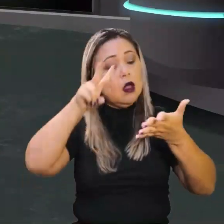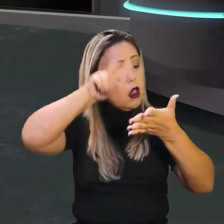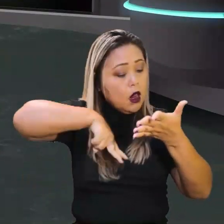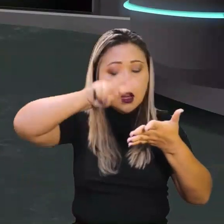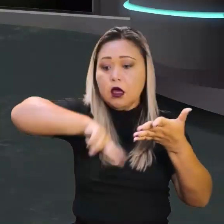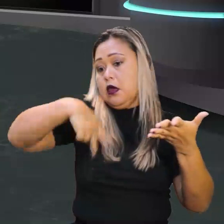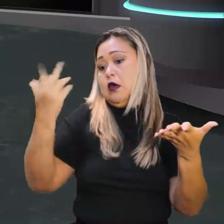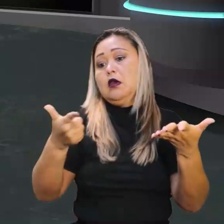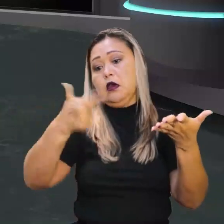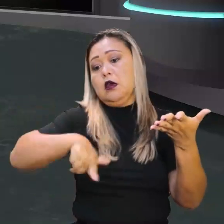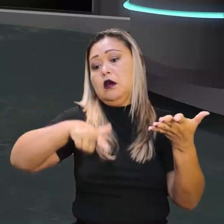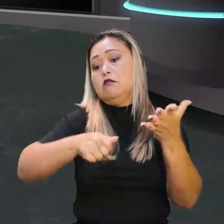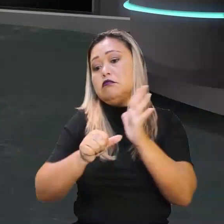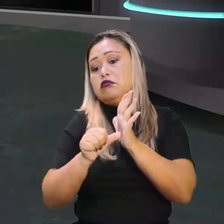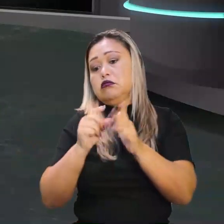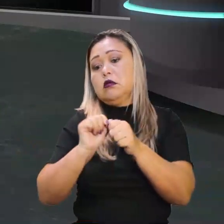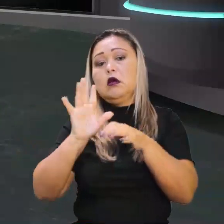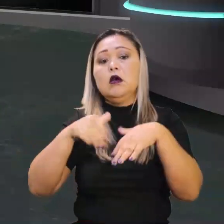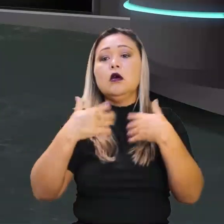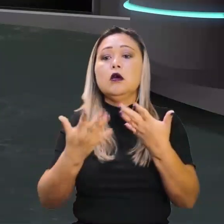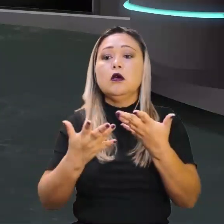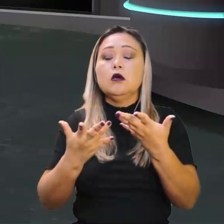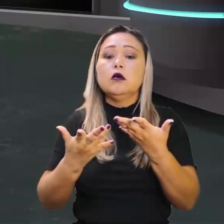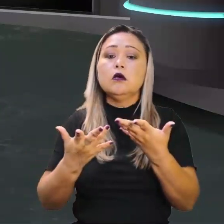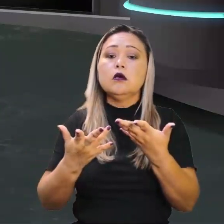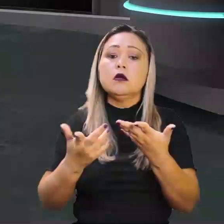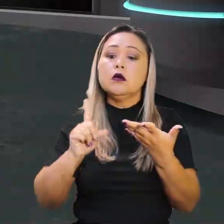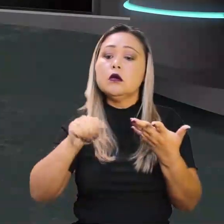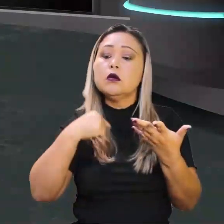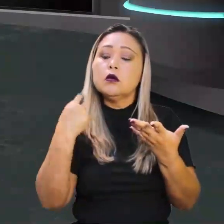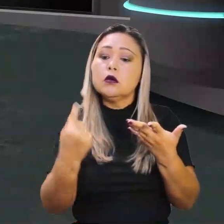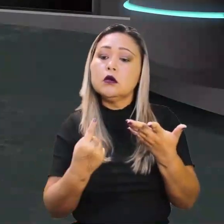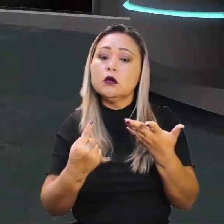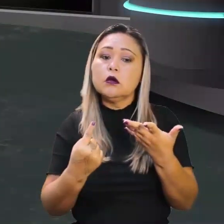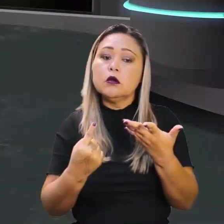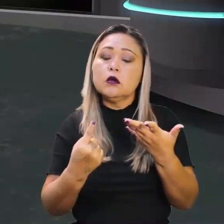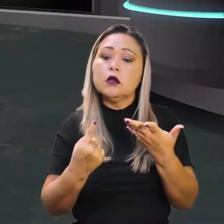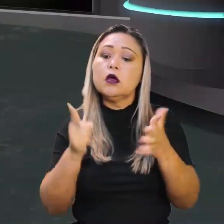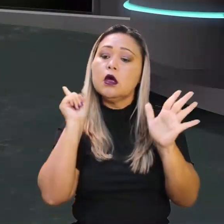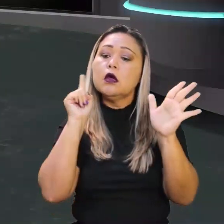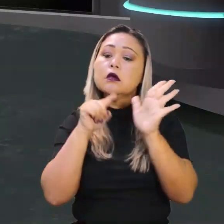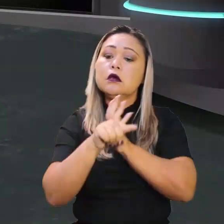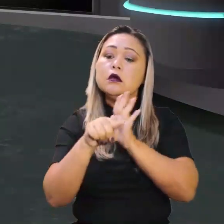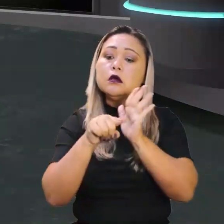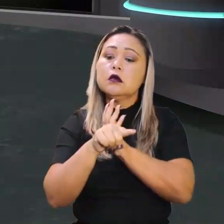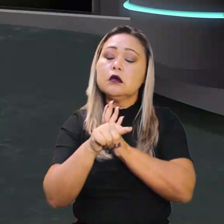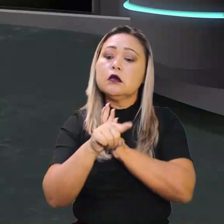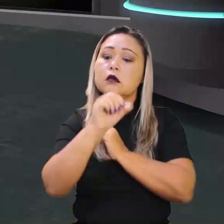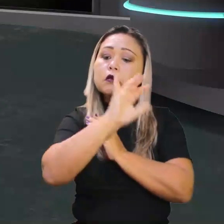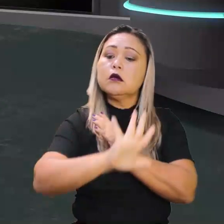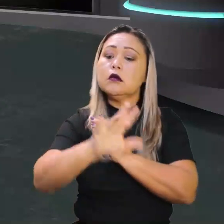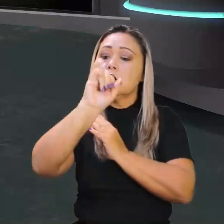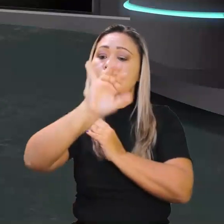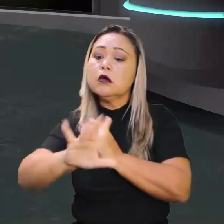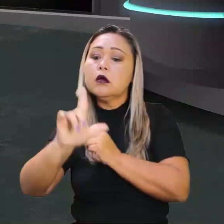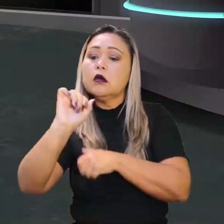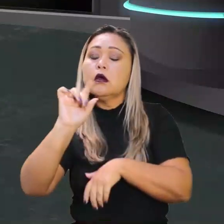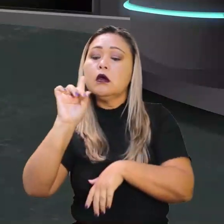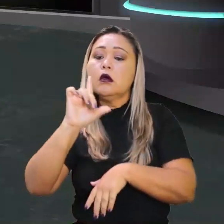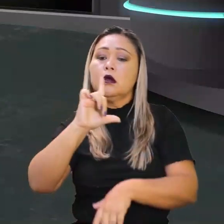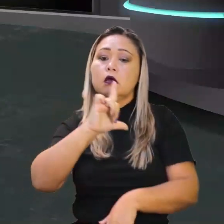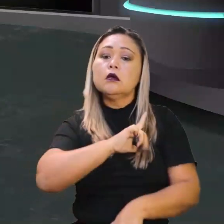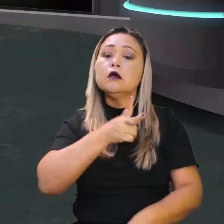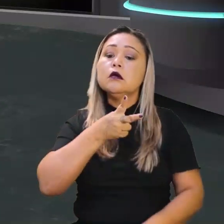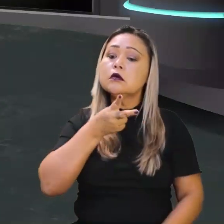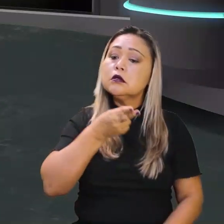releia e veja que em nossas questões e em nossas imagens